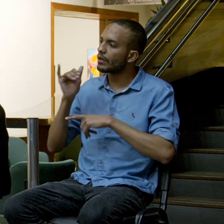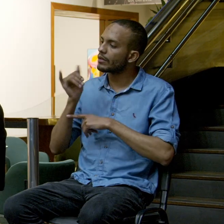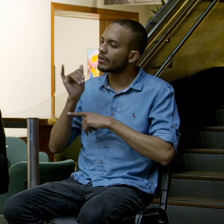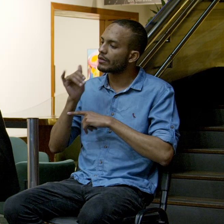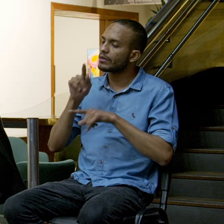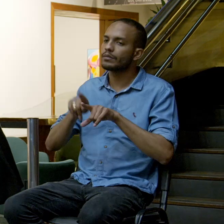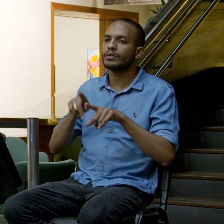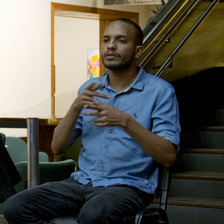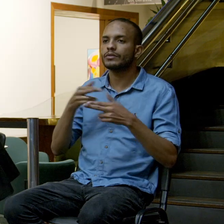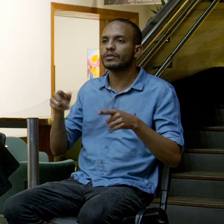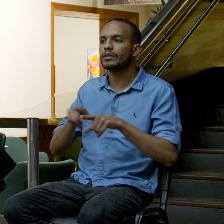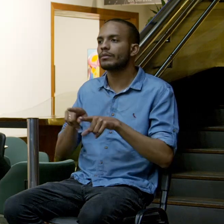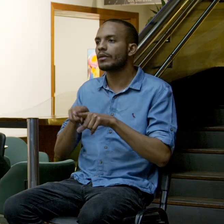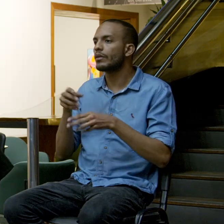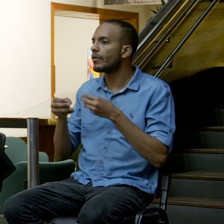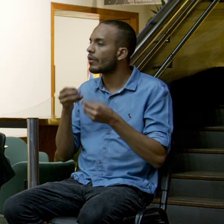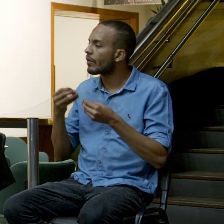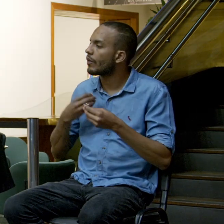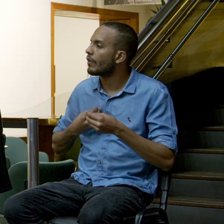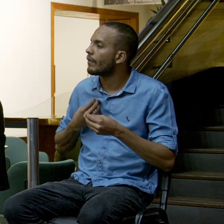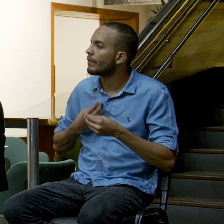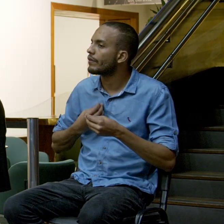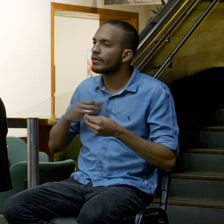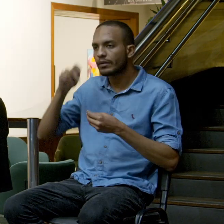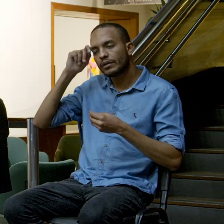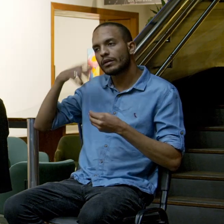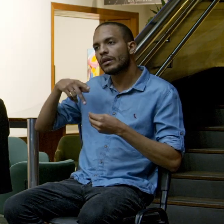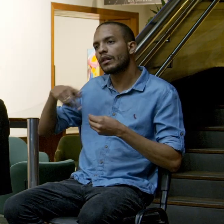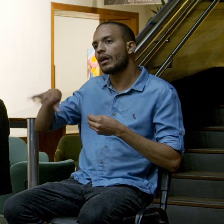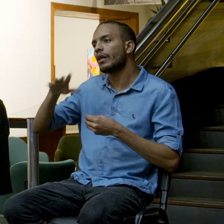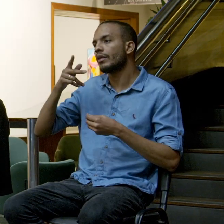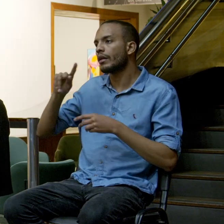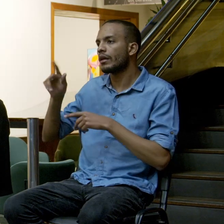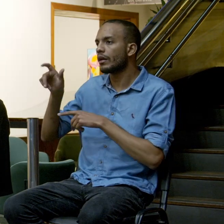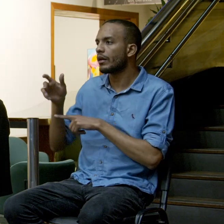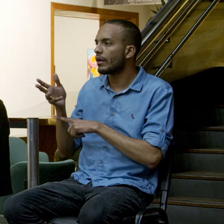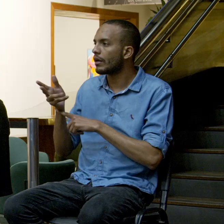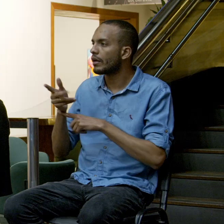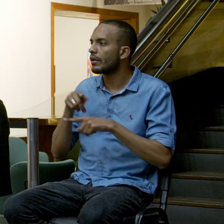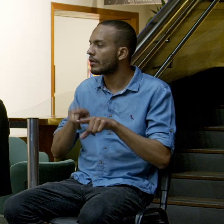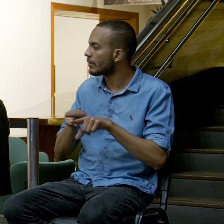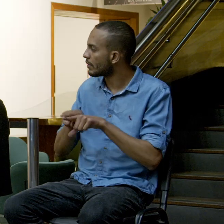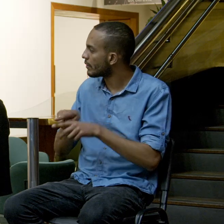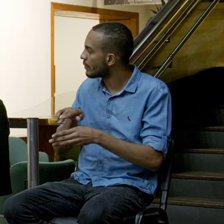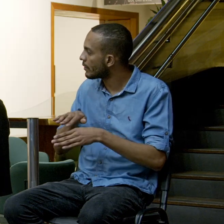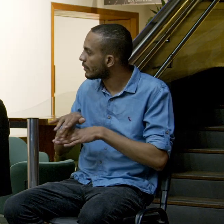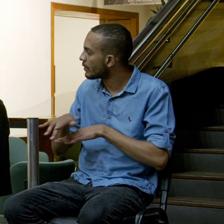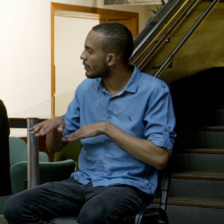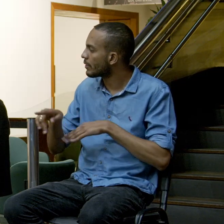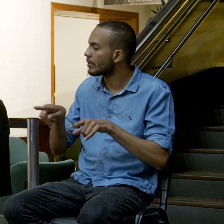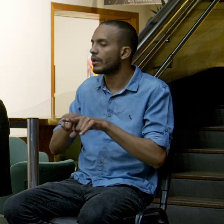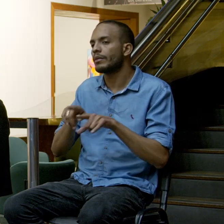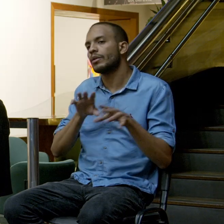estágios sucessivos dos deslizamentos de uma venda negra no rosto da artista. O pano desliza como um signo interdito do